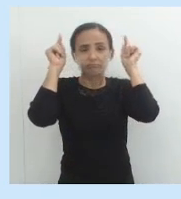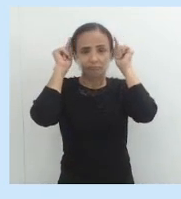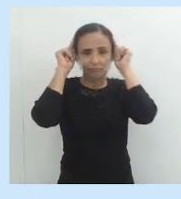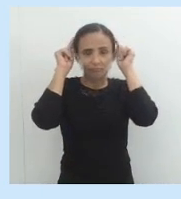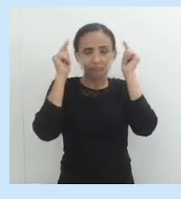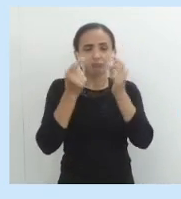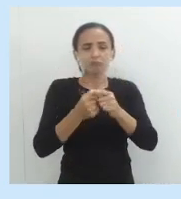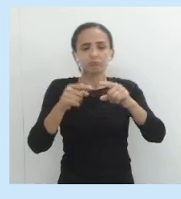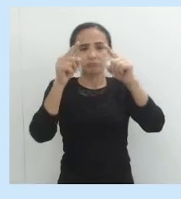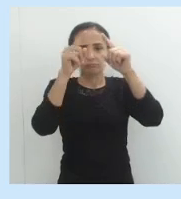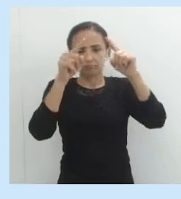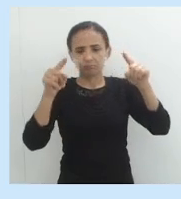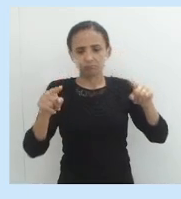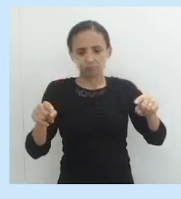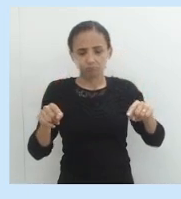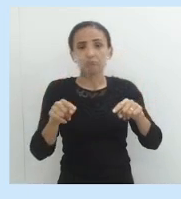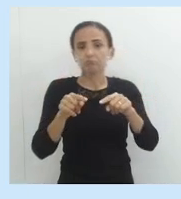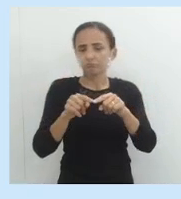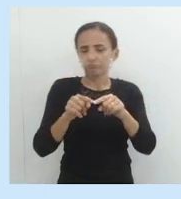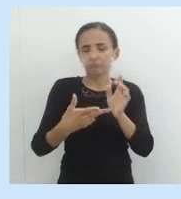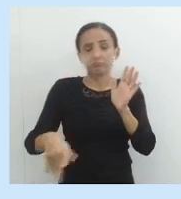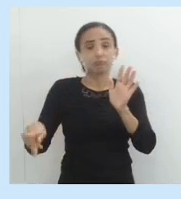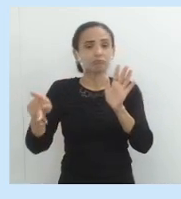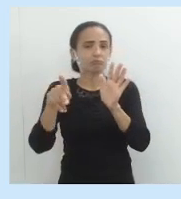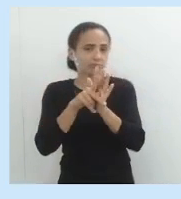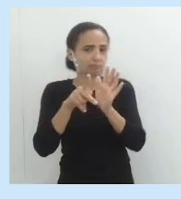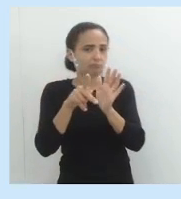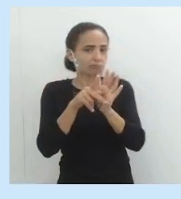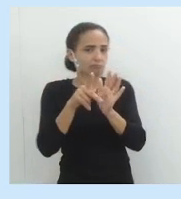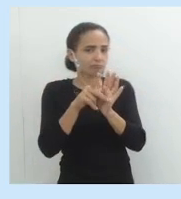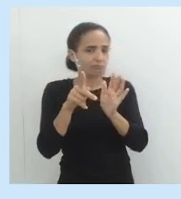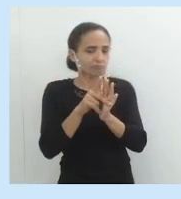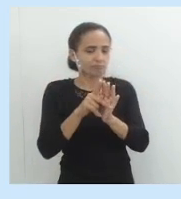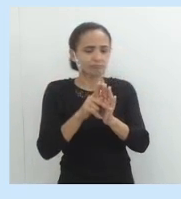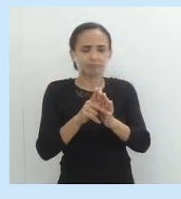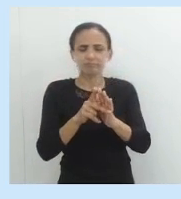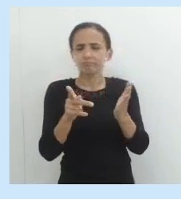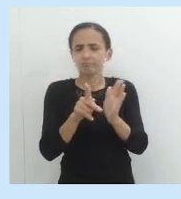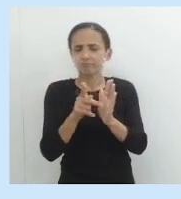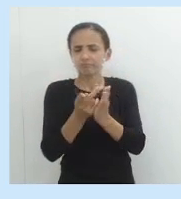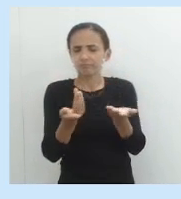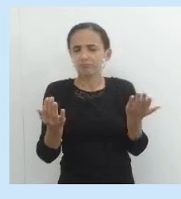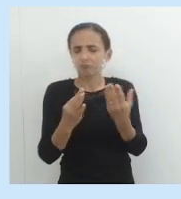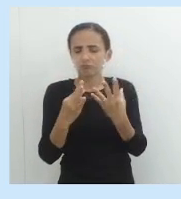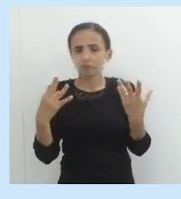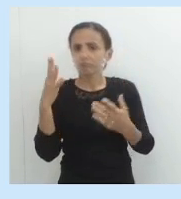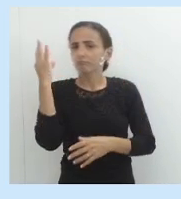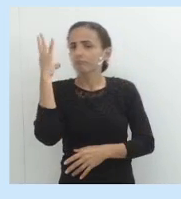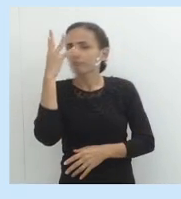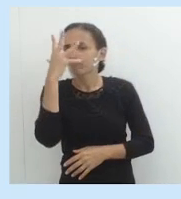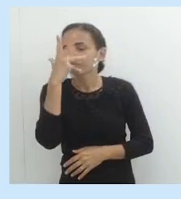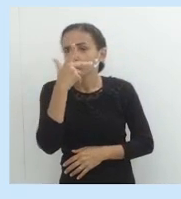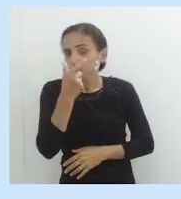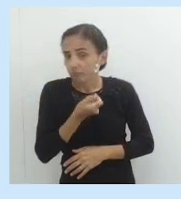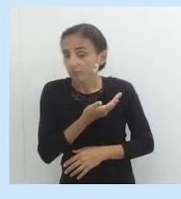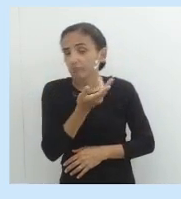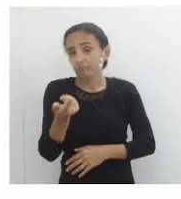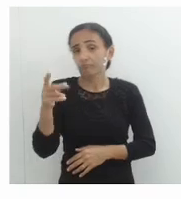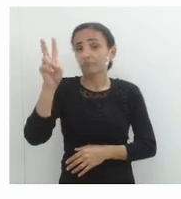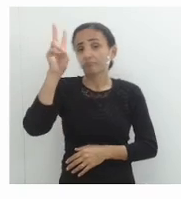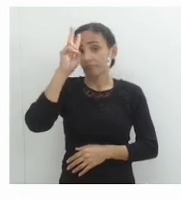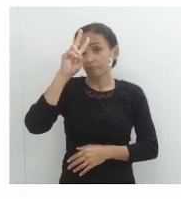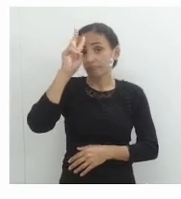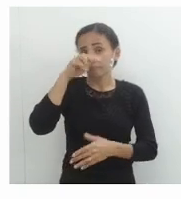pirâmides, elas fazem parte, né, dessas maravilhas, por sua grandiosidade, por sua beleza e por sua história,